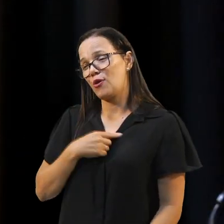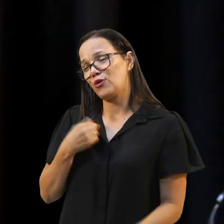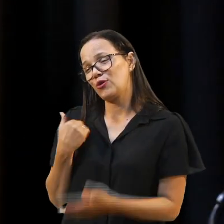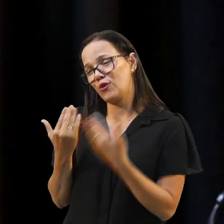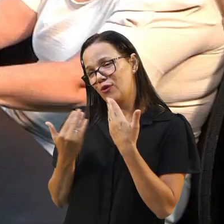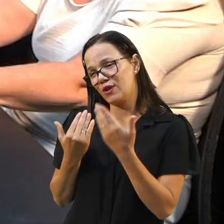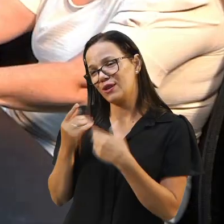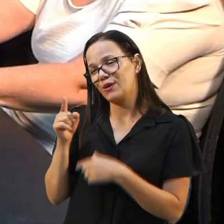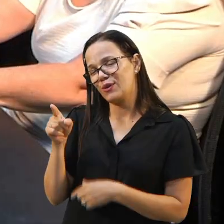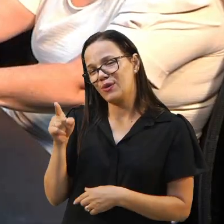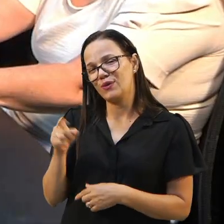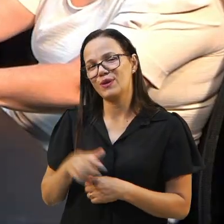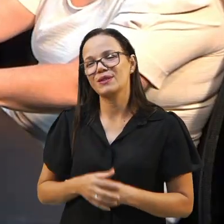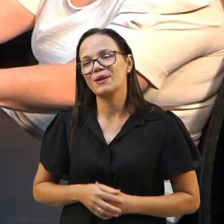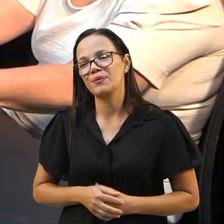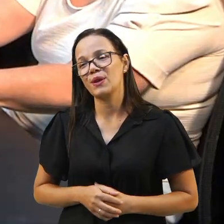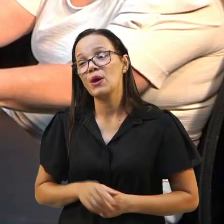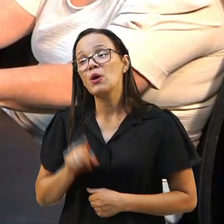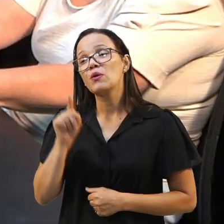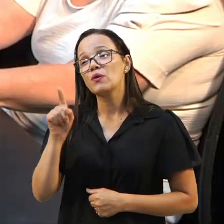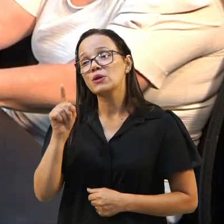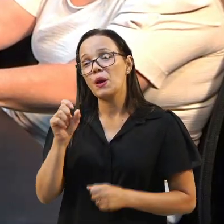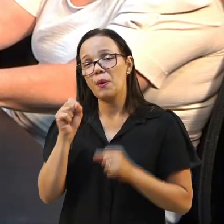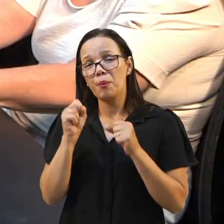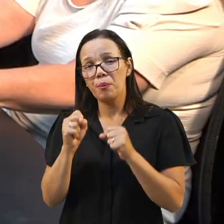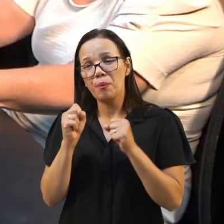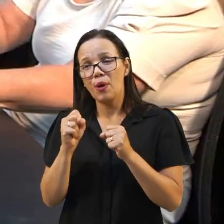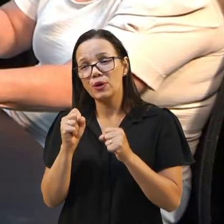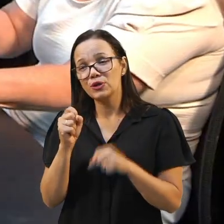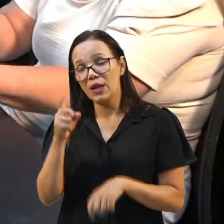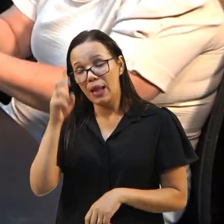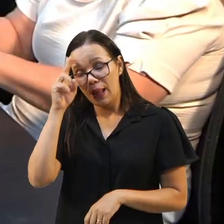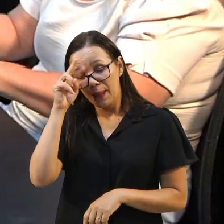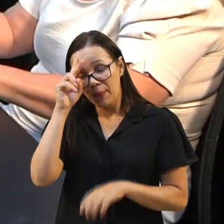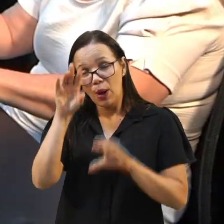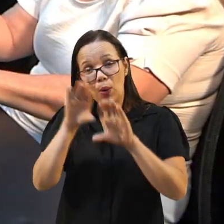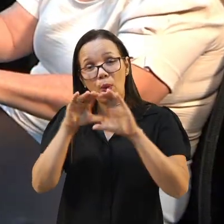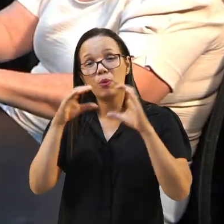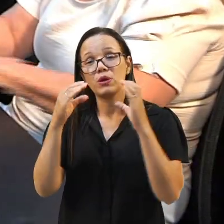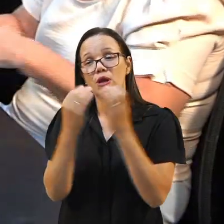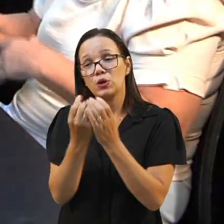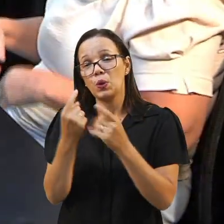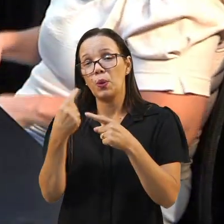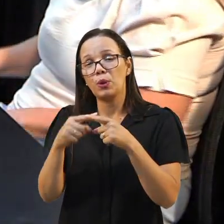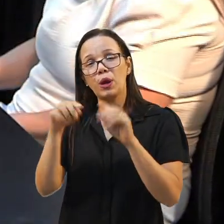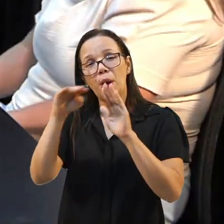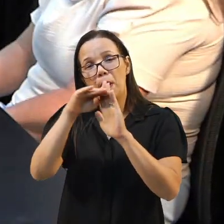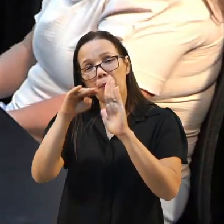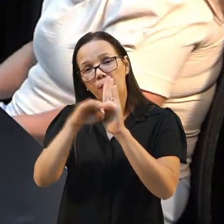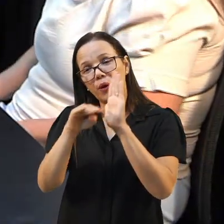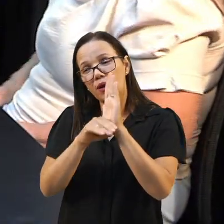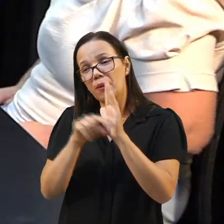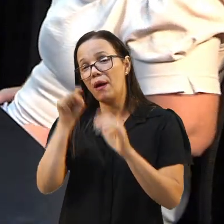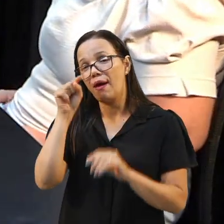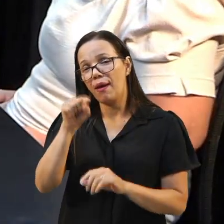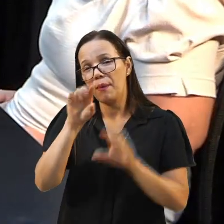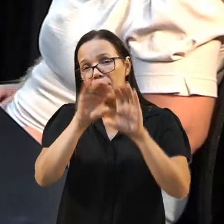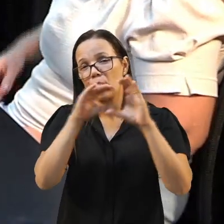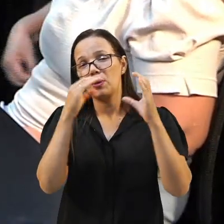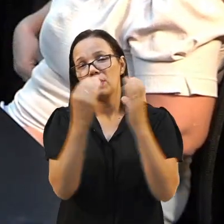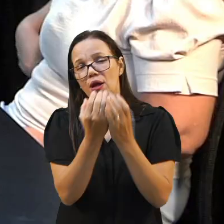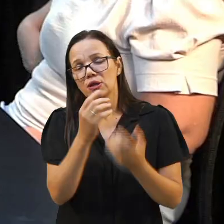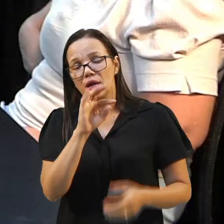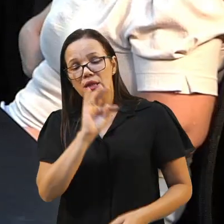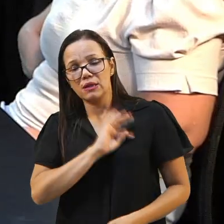senhor pode se dirigir a essa comunidade, porque esse programa é para ela, para